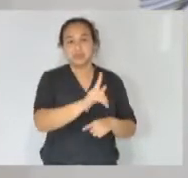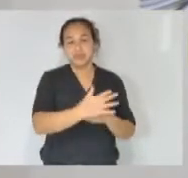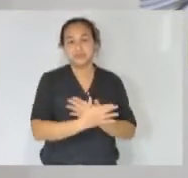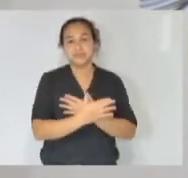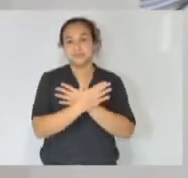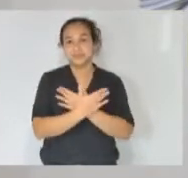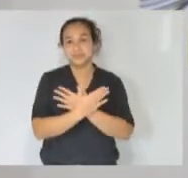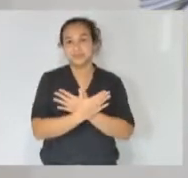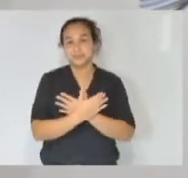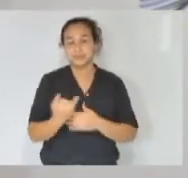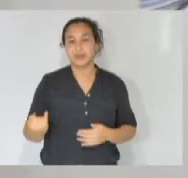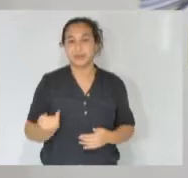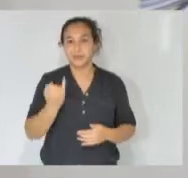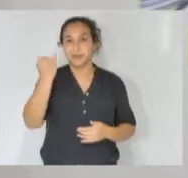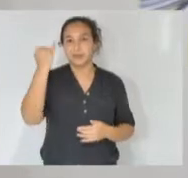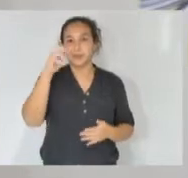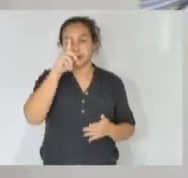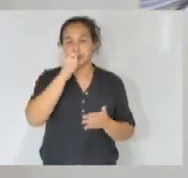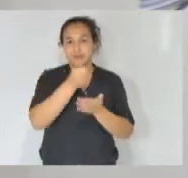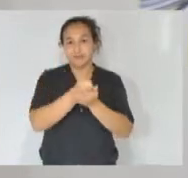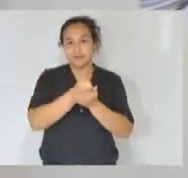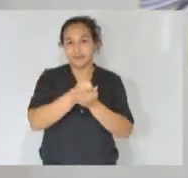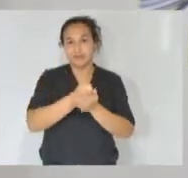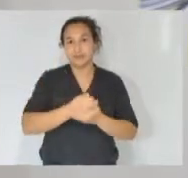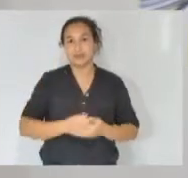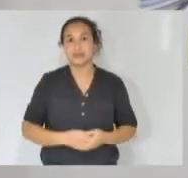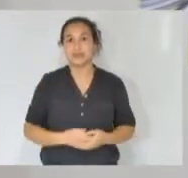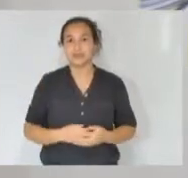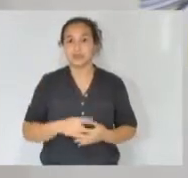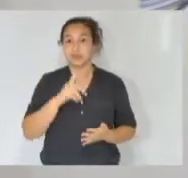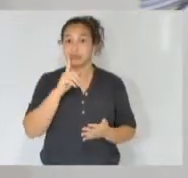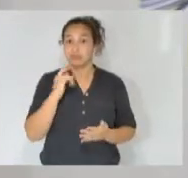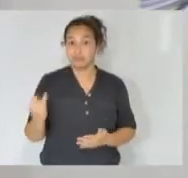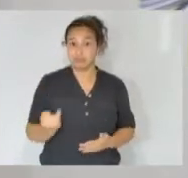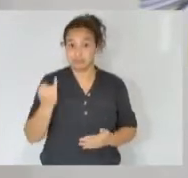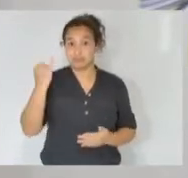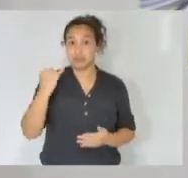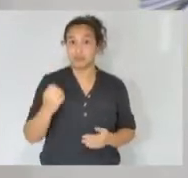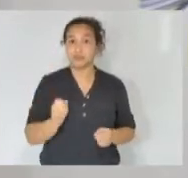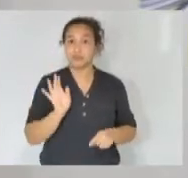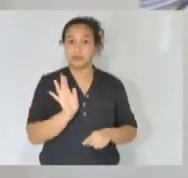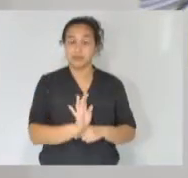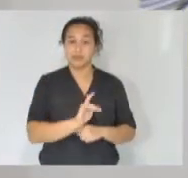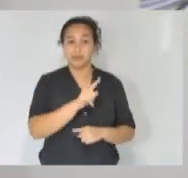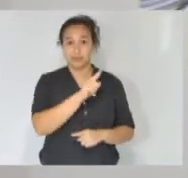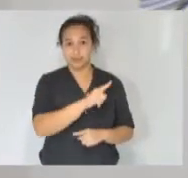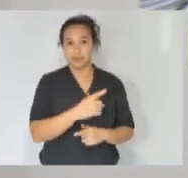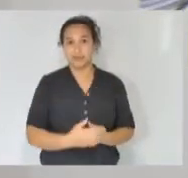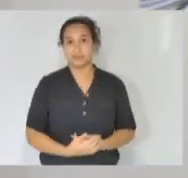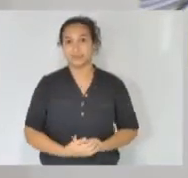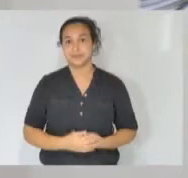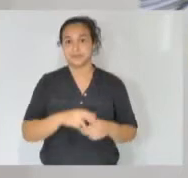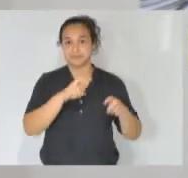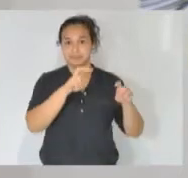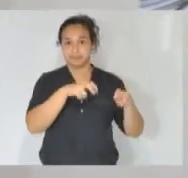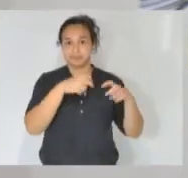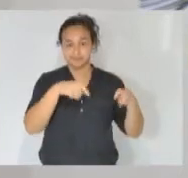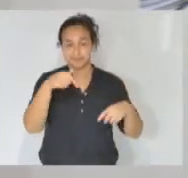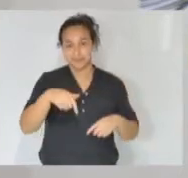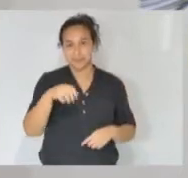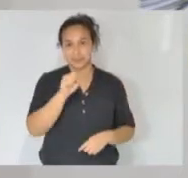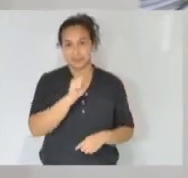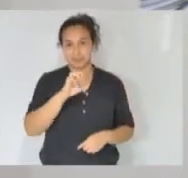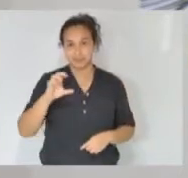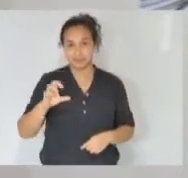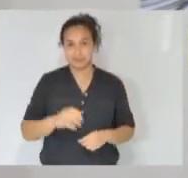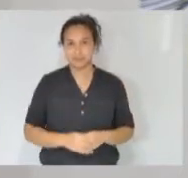importante passo, temos que reconhecer que é um passo importante para fortalecer ainda mais a agropecuária catarinense.